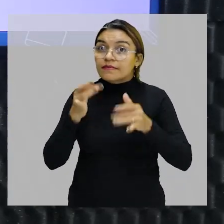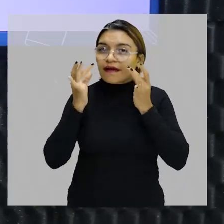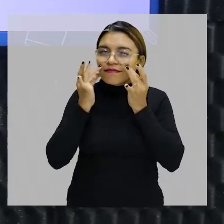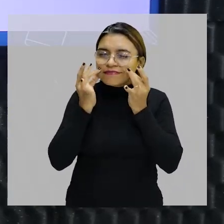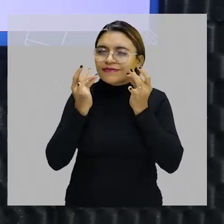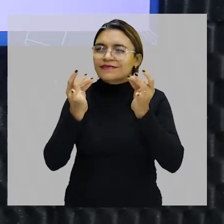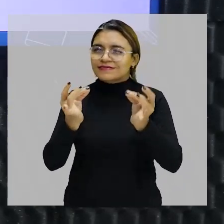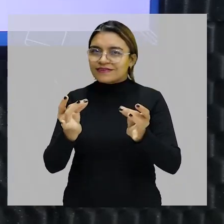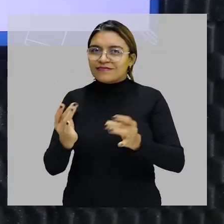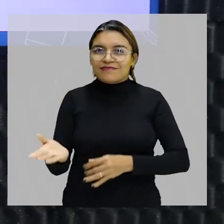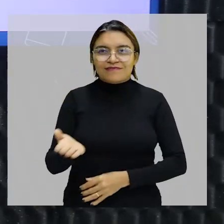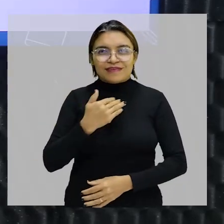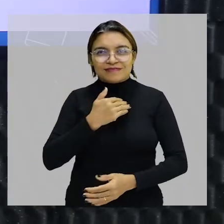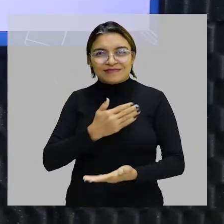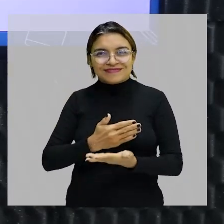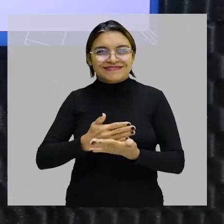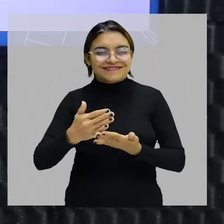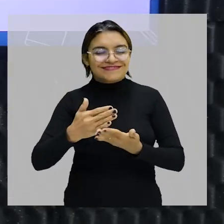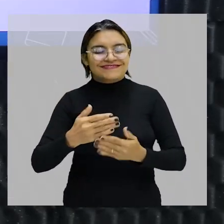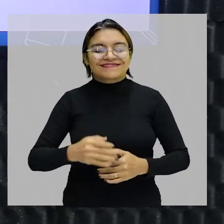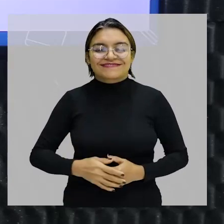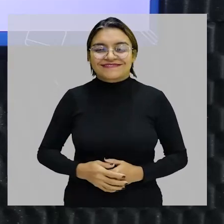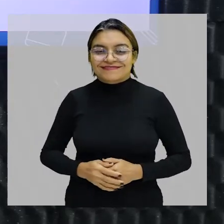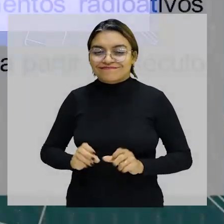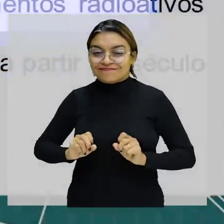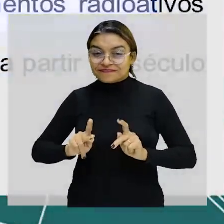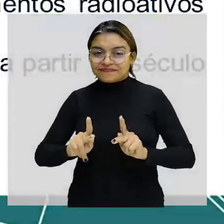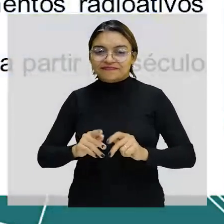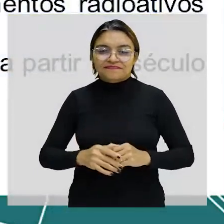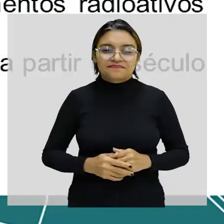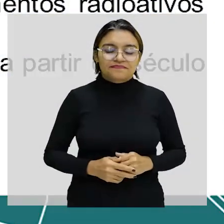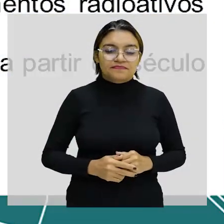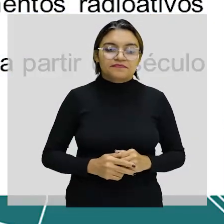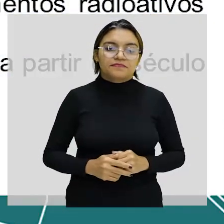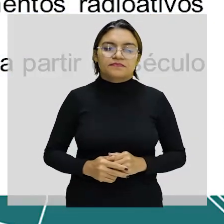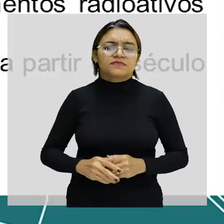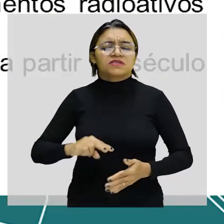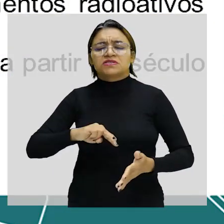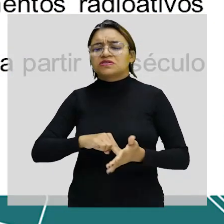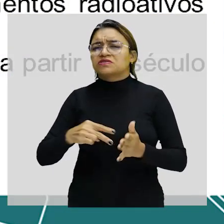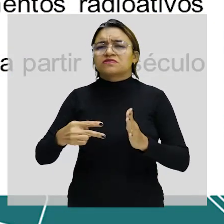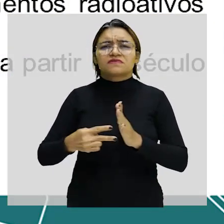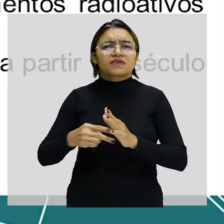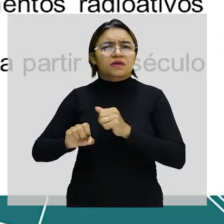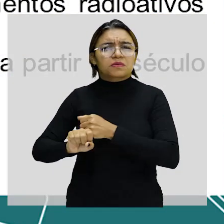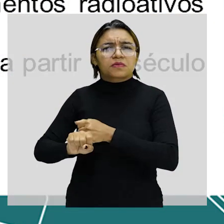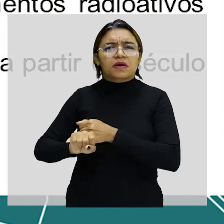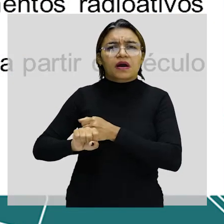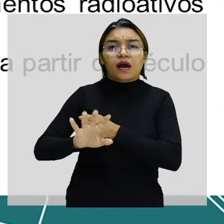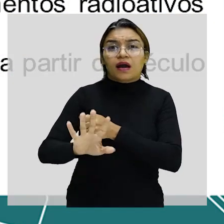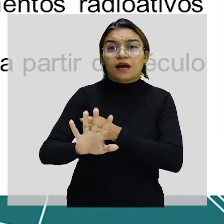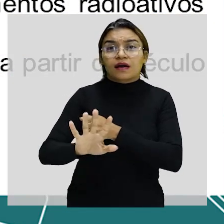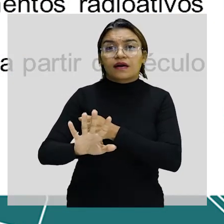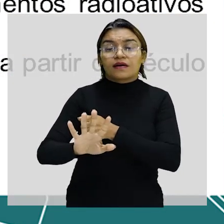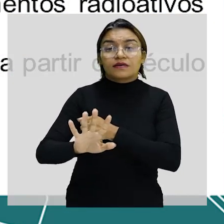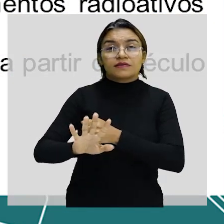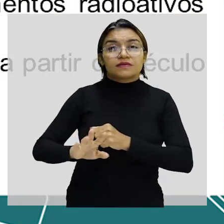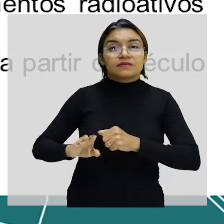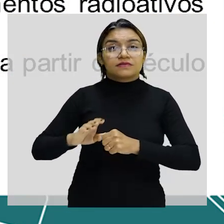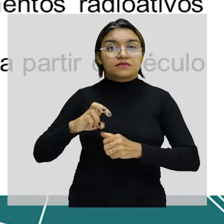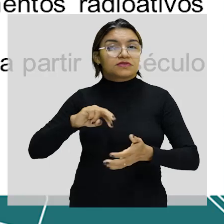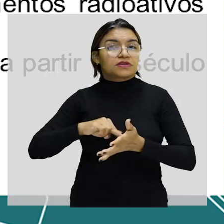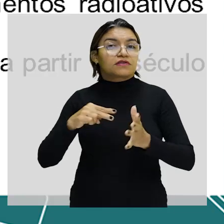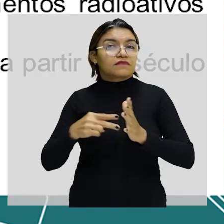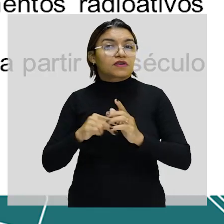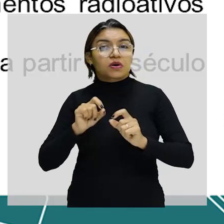atenção e vamos começar, certo? O que é radiação? Porque mais na